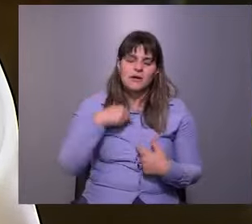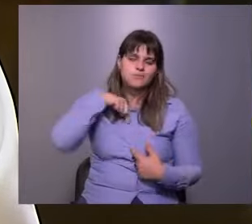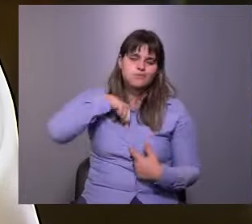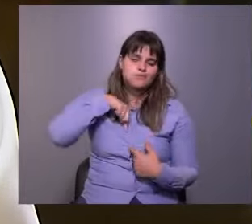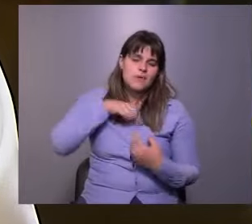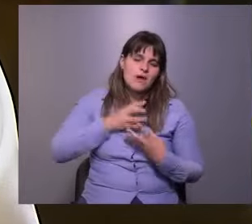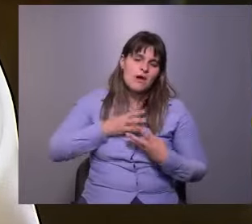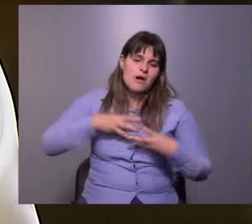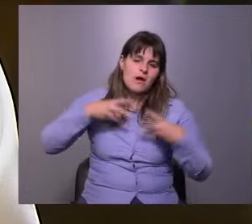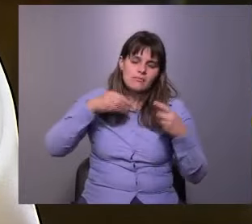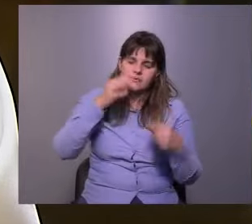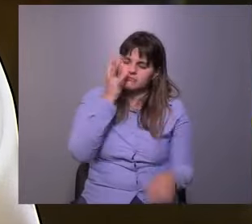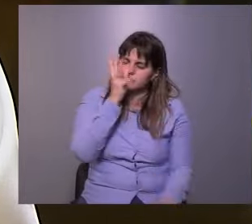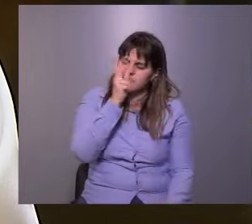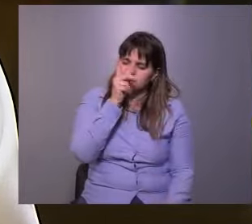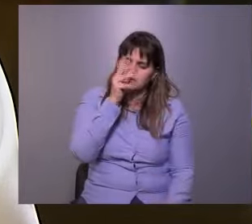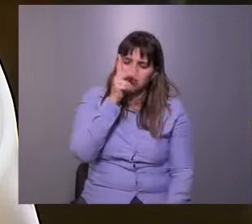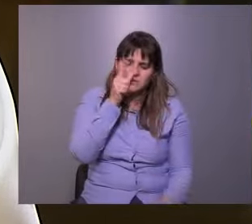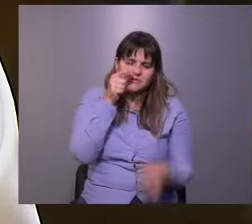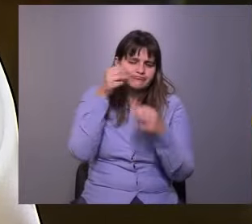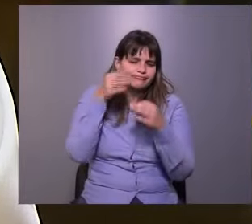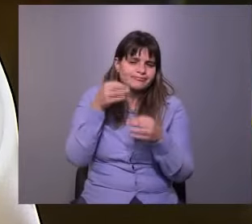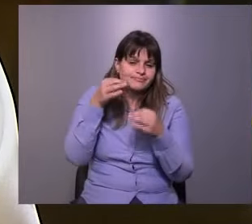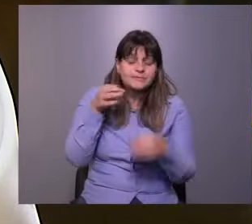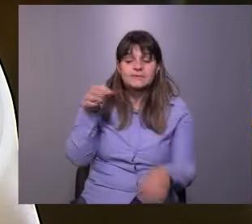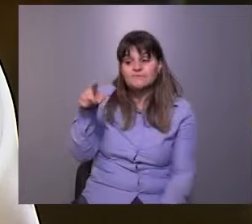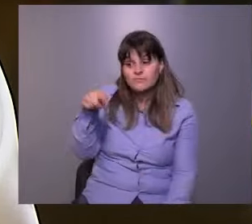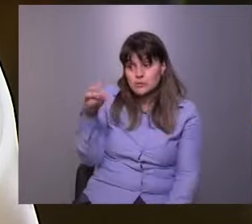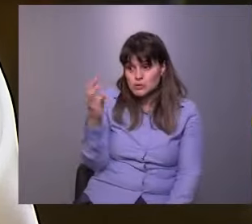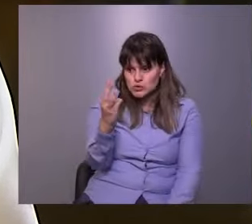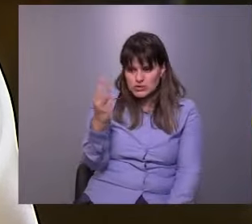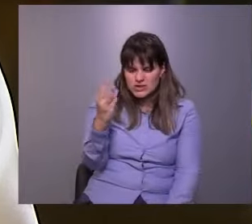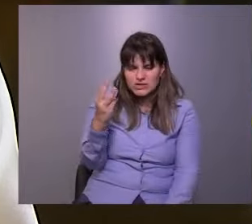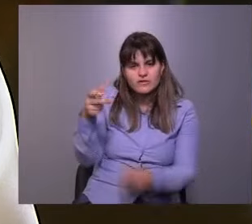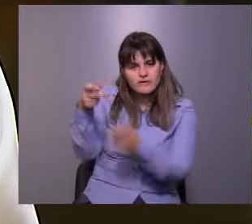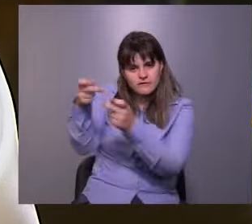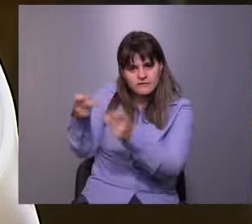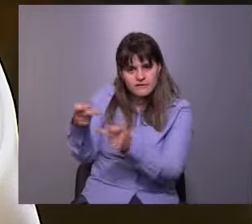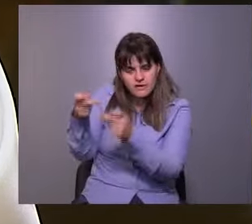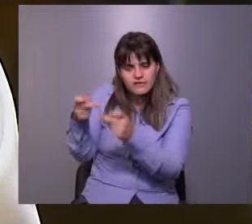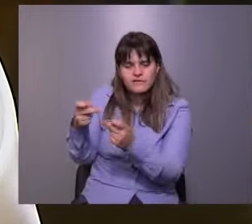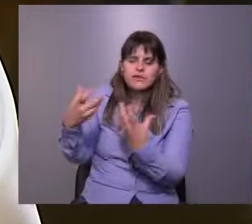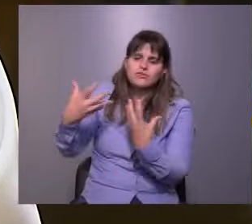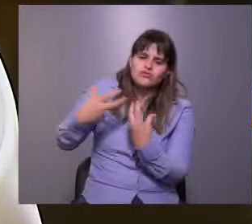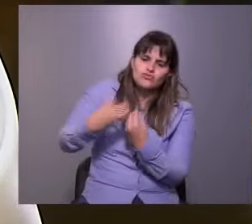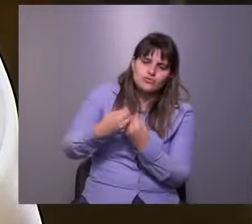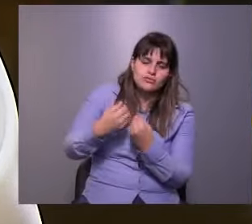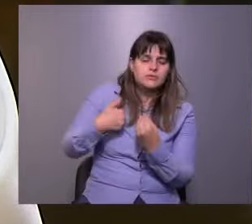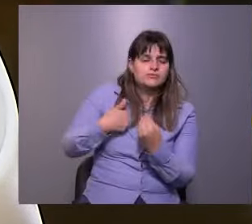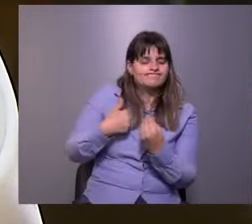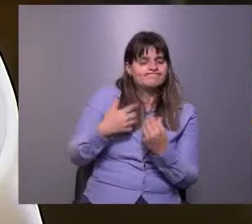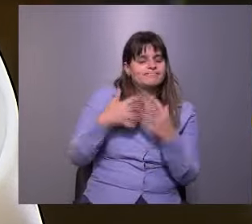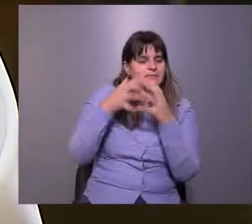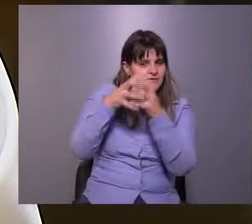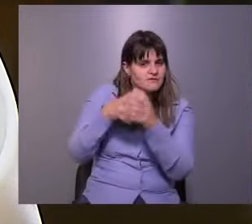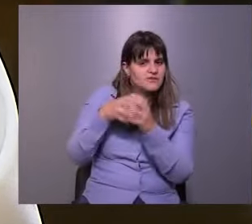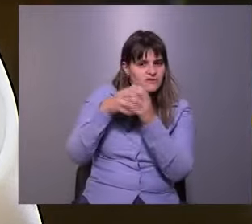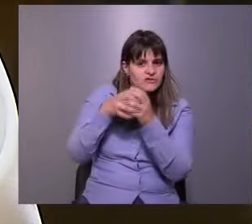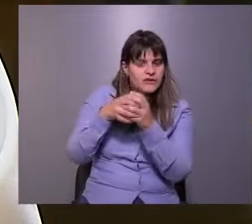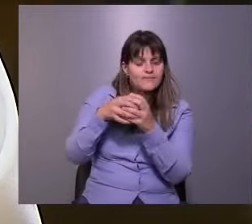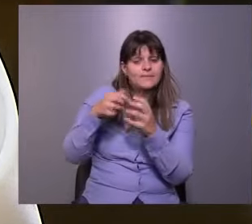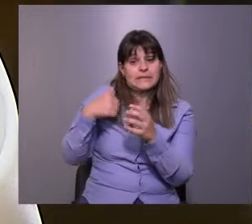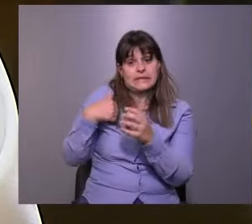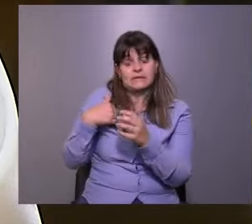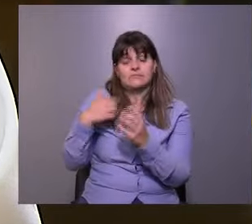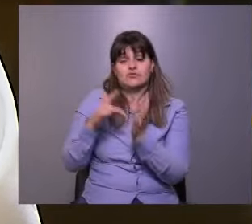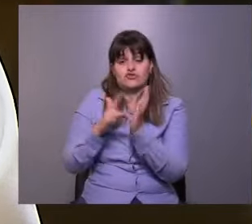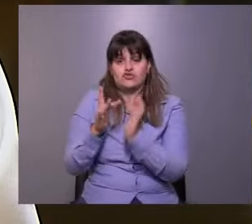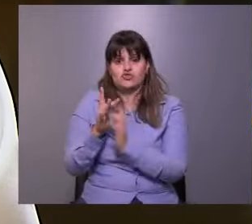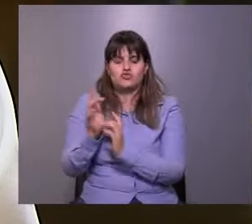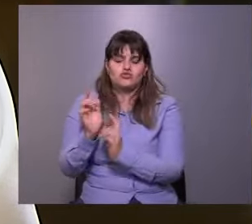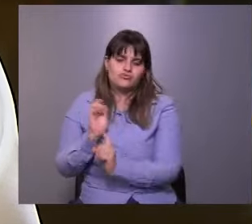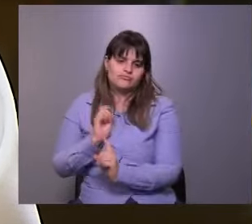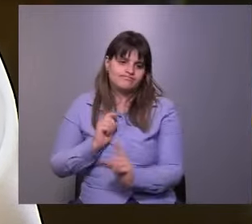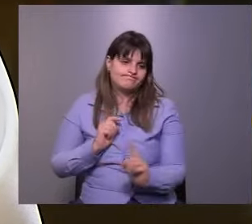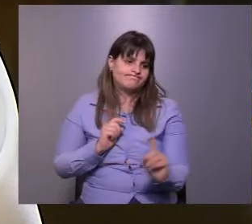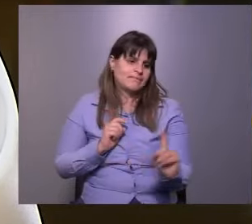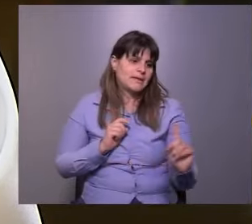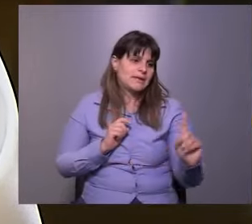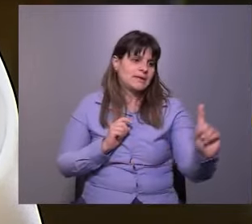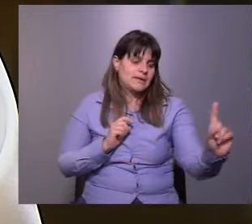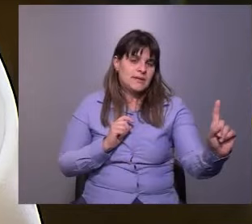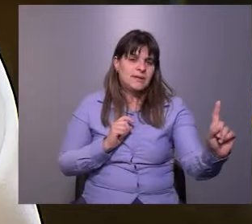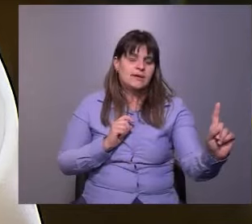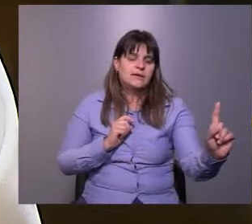orar. E levando consigo Pedro e os dois filhos de Zebedeu, começou a entristecer-se e a